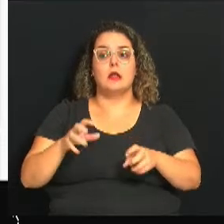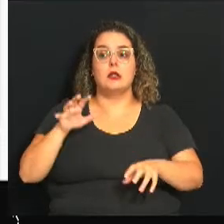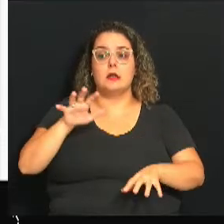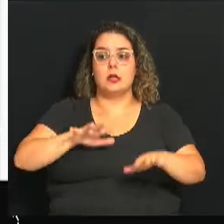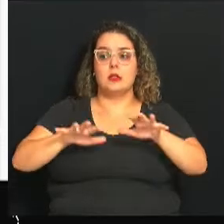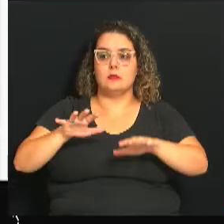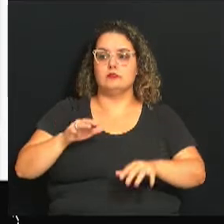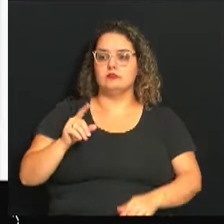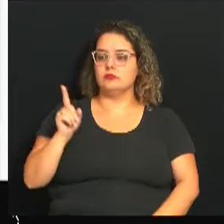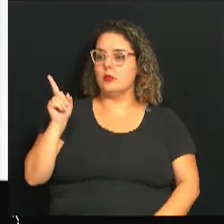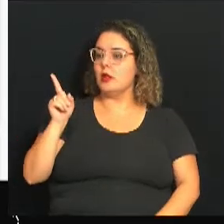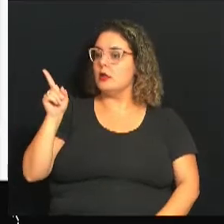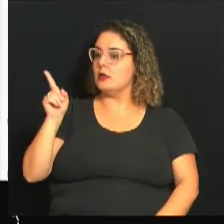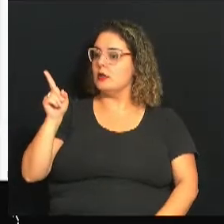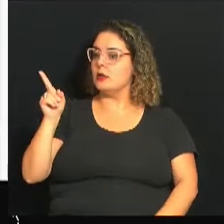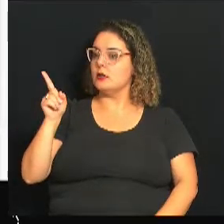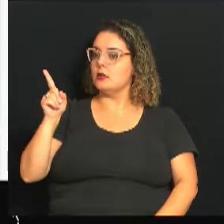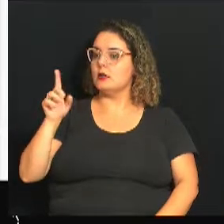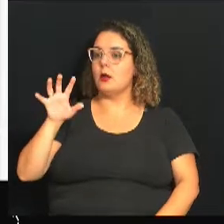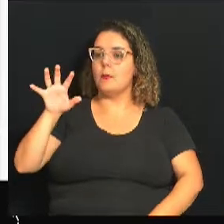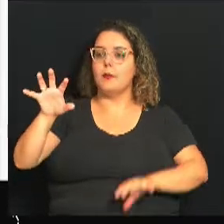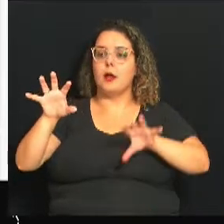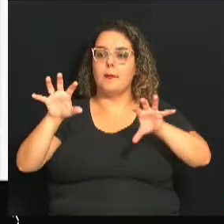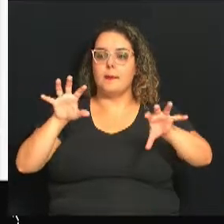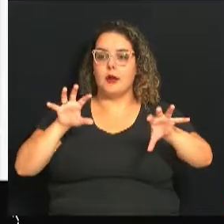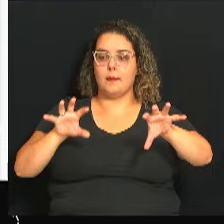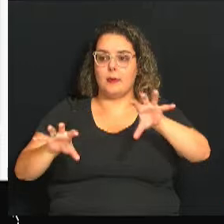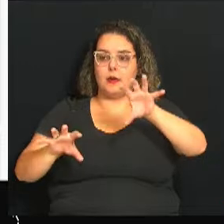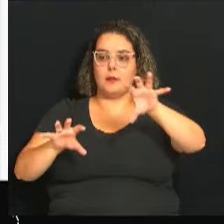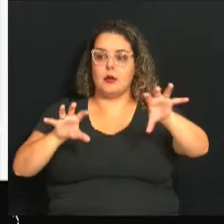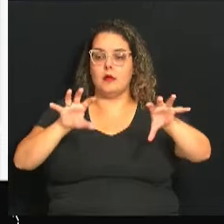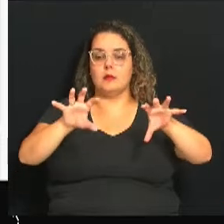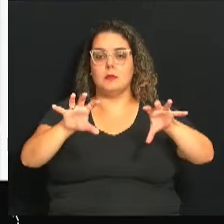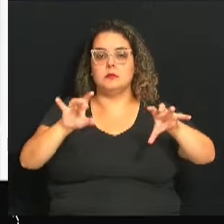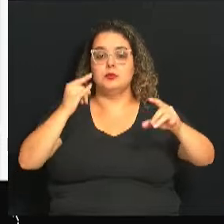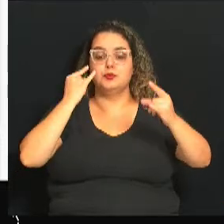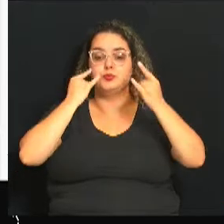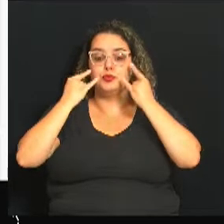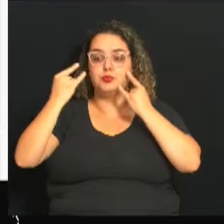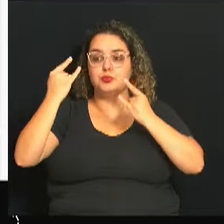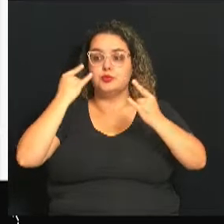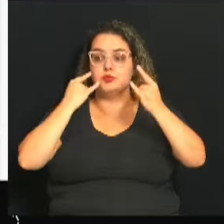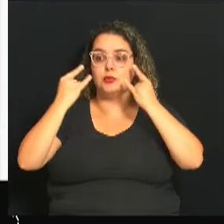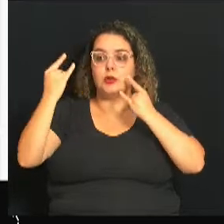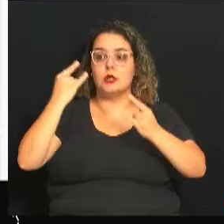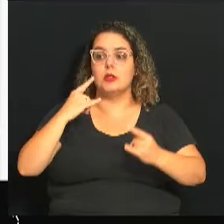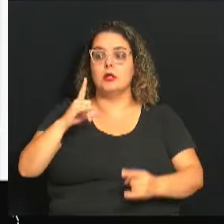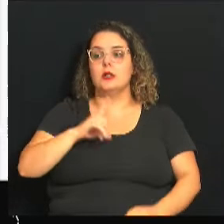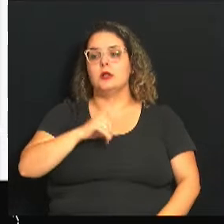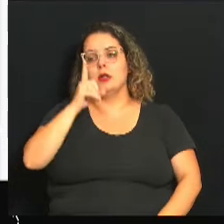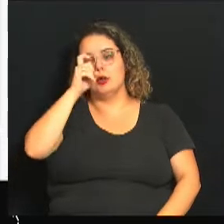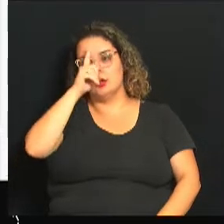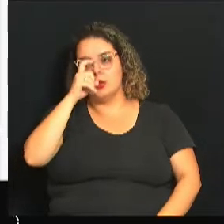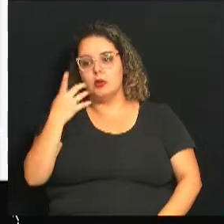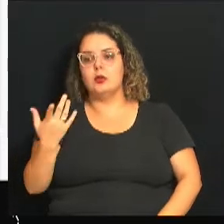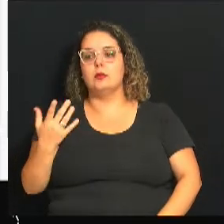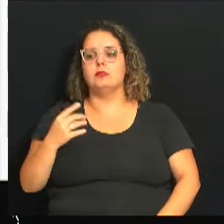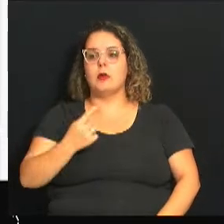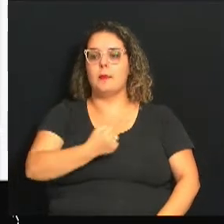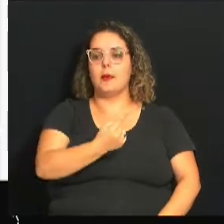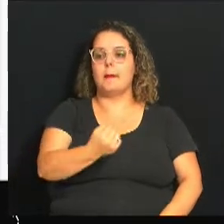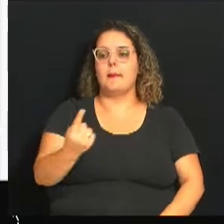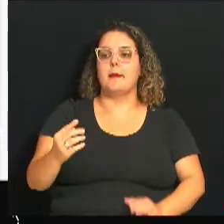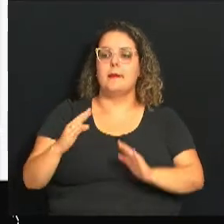canto direito do mapa são os polos atrativos, que é onde tem alguns hospitais, algumas escolas que a gente